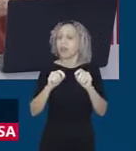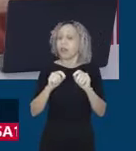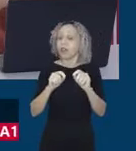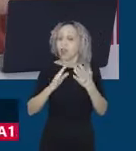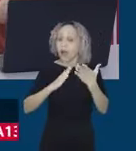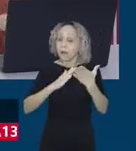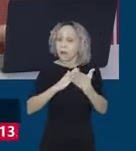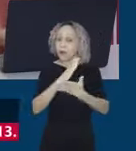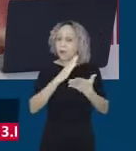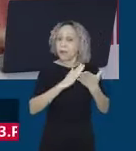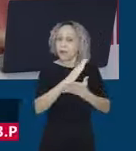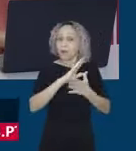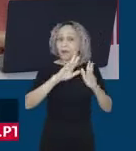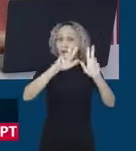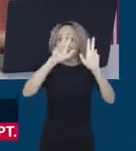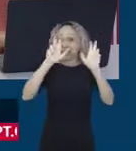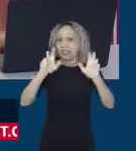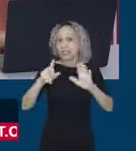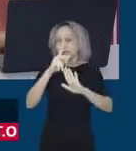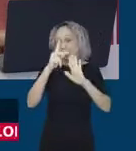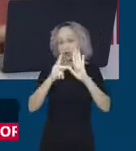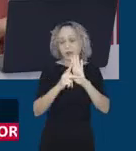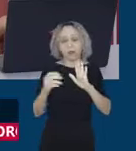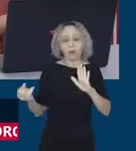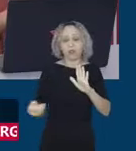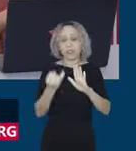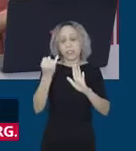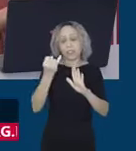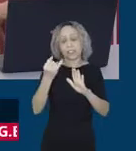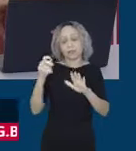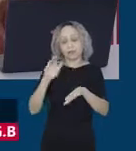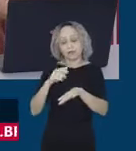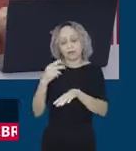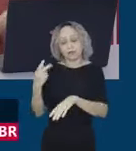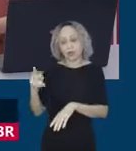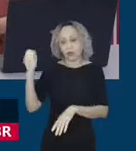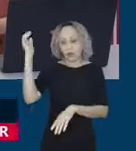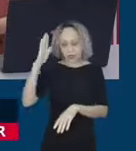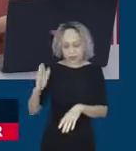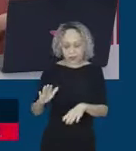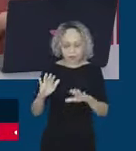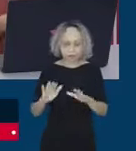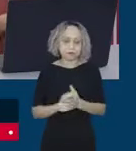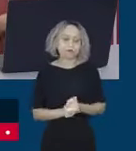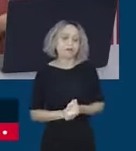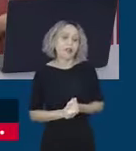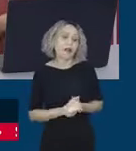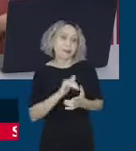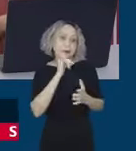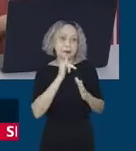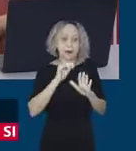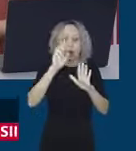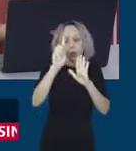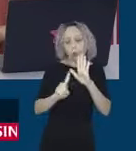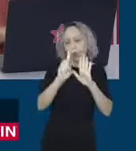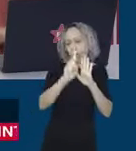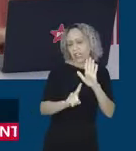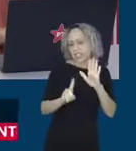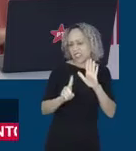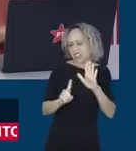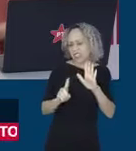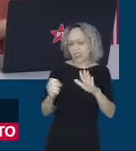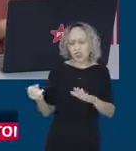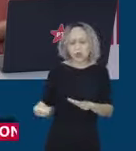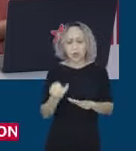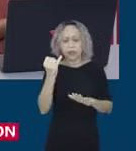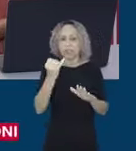estratégicas estão sendo garantidas também com essa finalidade, né, dos direitos essenciais, né, das pessoas, reduzir a